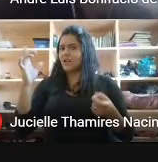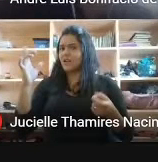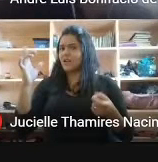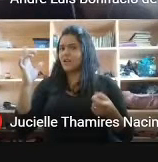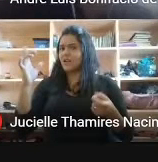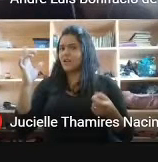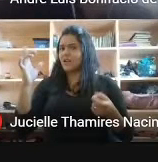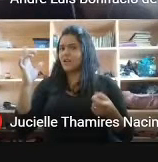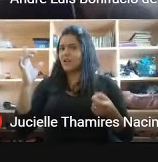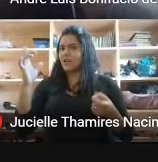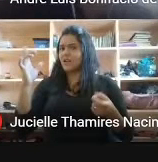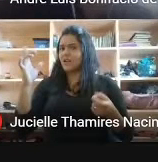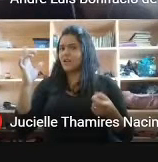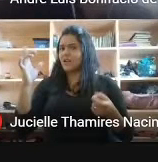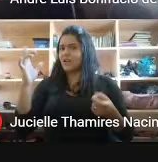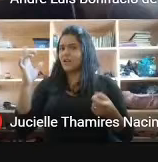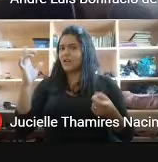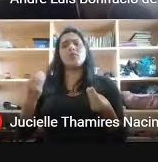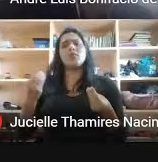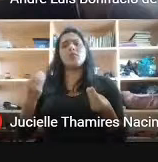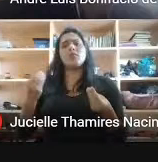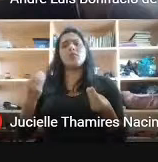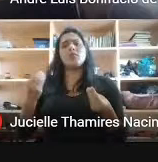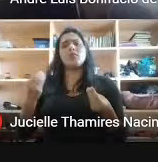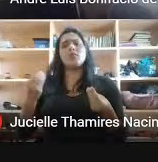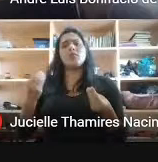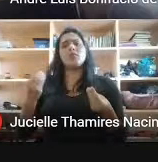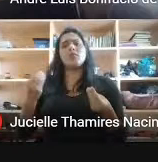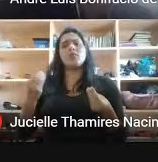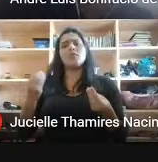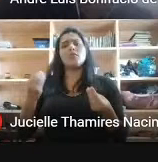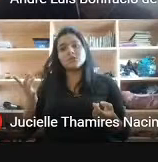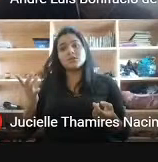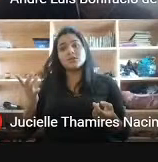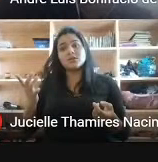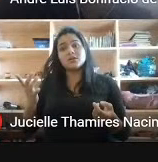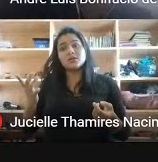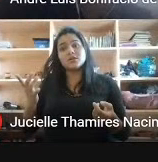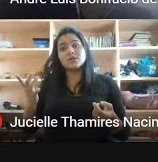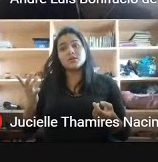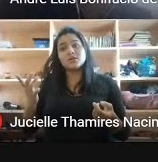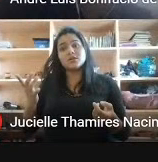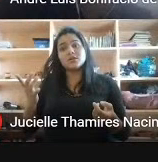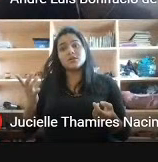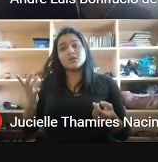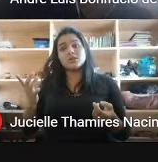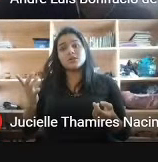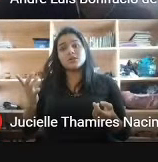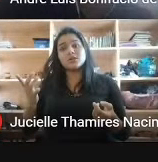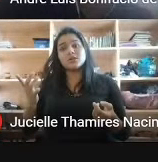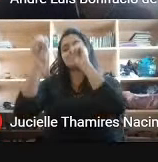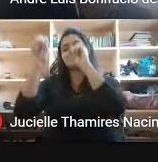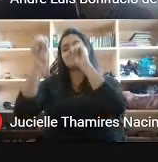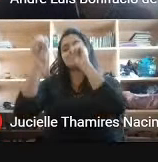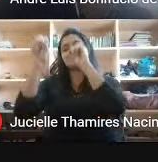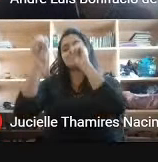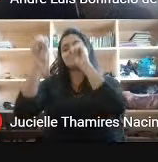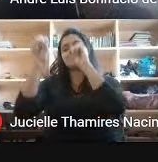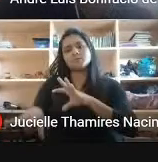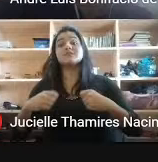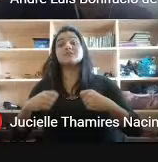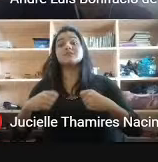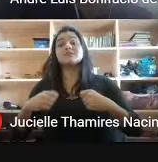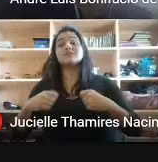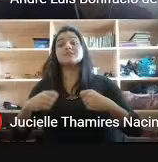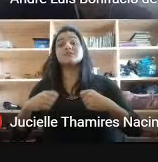com a população também é muito importante. A questão da educação, de falar do que é sífilis, de falar o que é HIV, quais